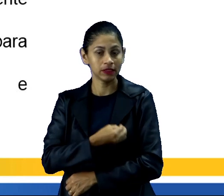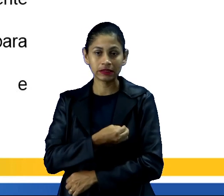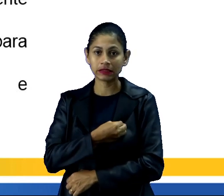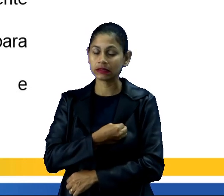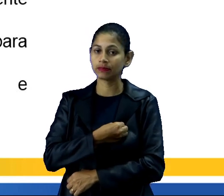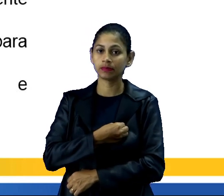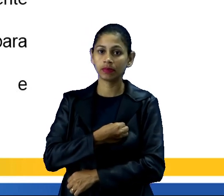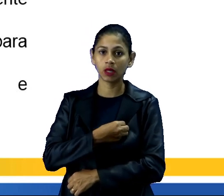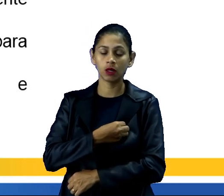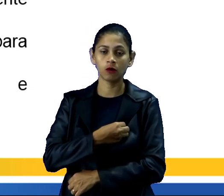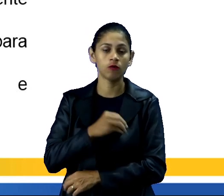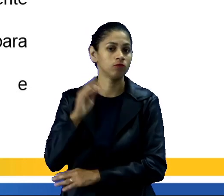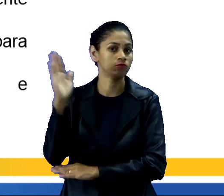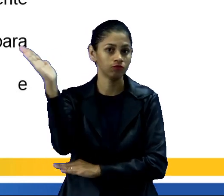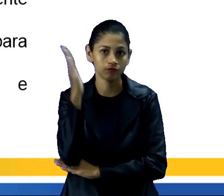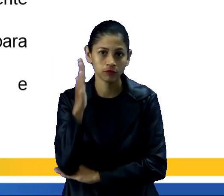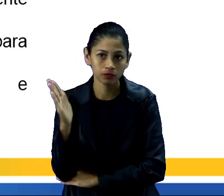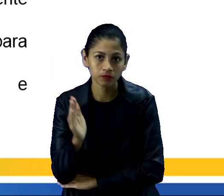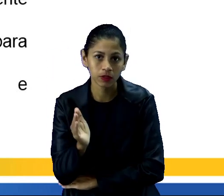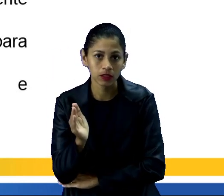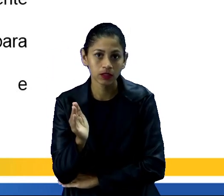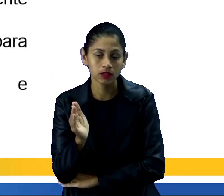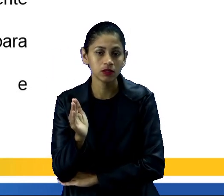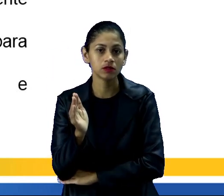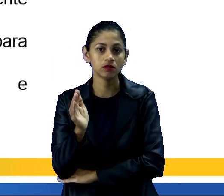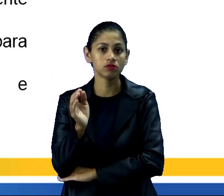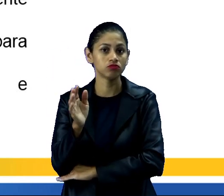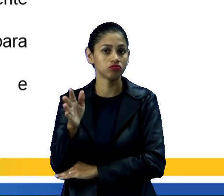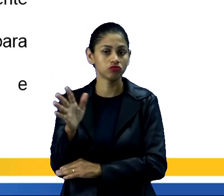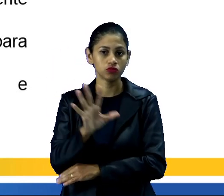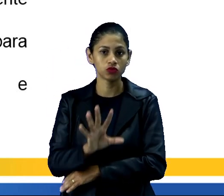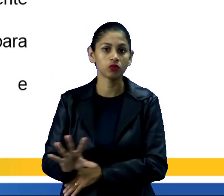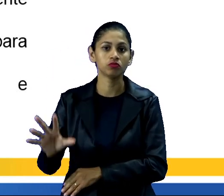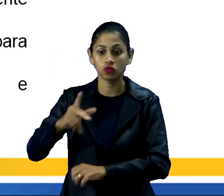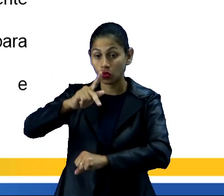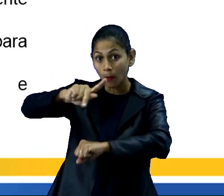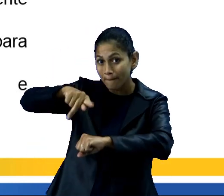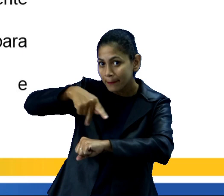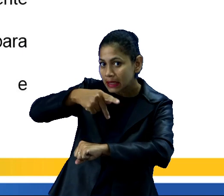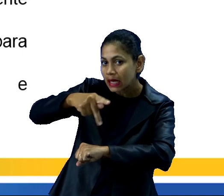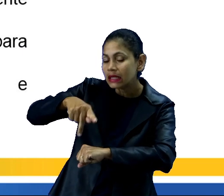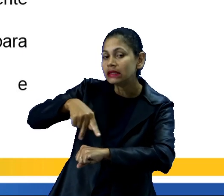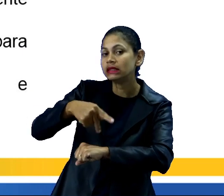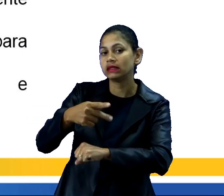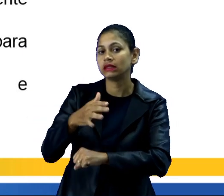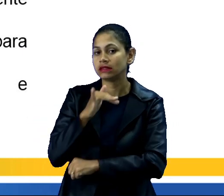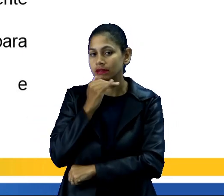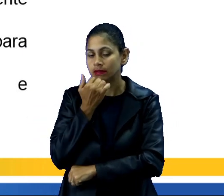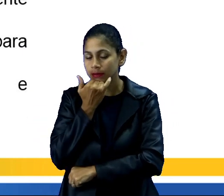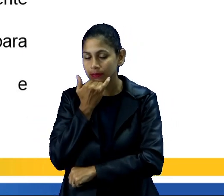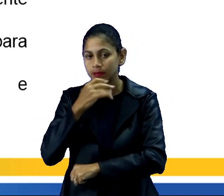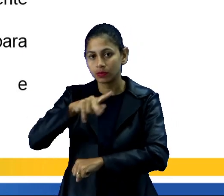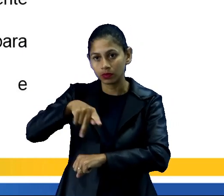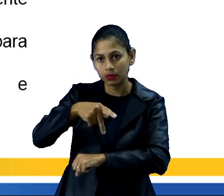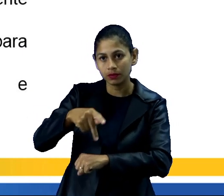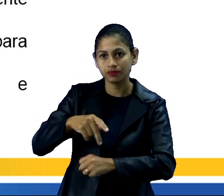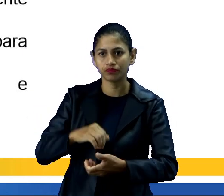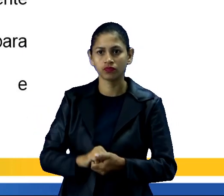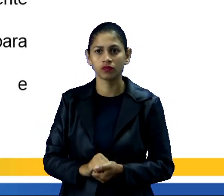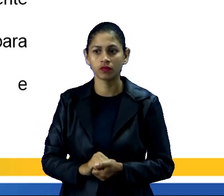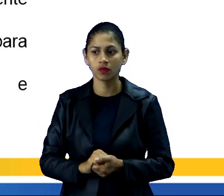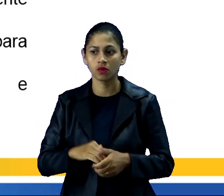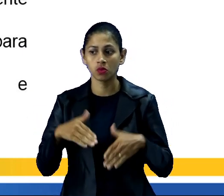toma as decisões de acordo com a sua vontade, sejam políticas ou econômicas, não importa. Quando há o poder